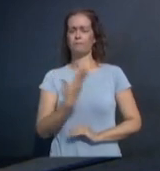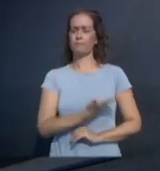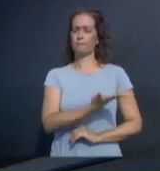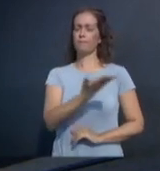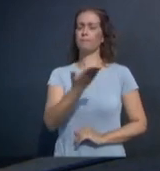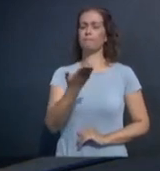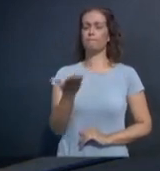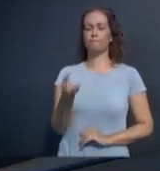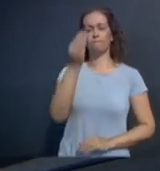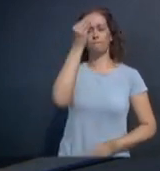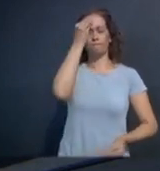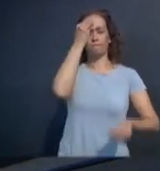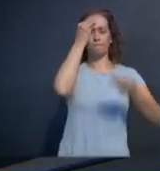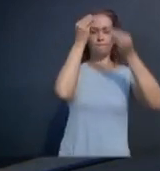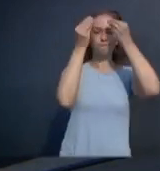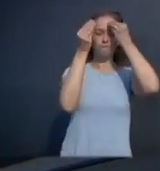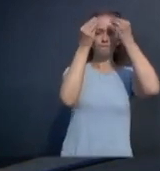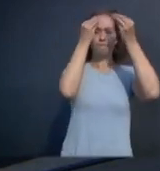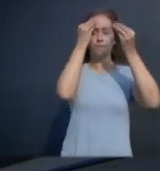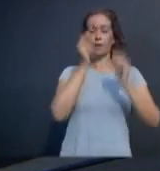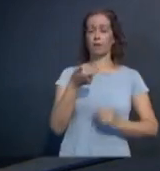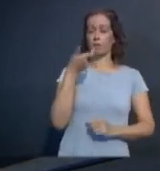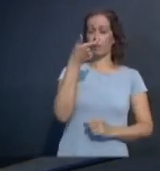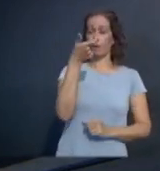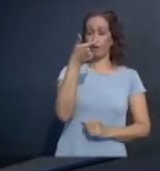guardando, quantas vezes vai encontrar a palavra crer.